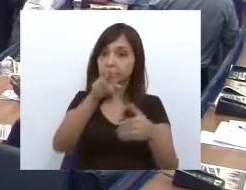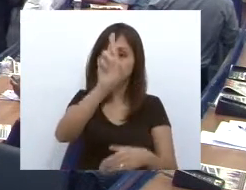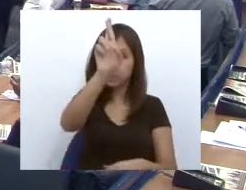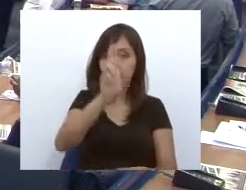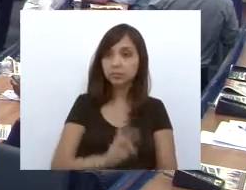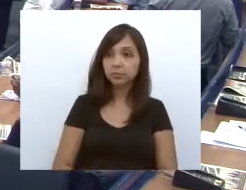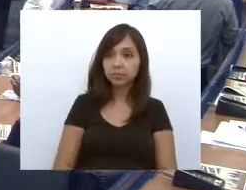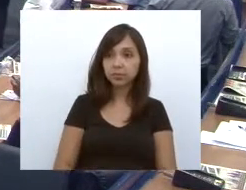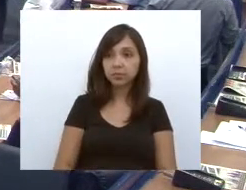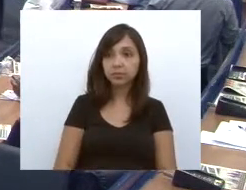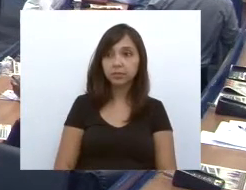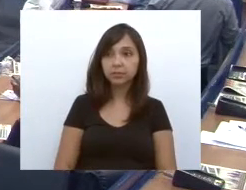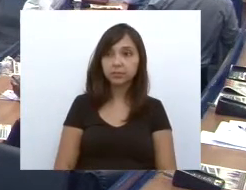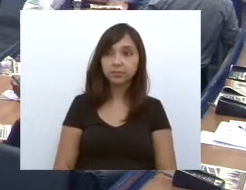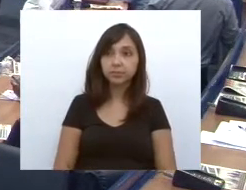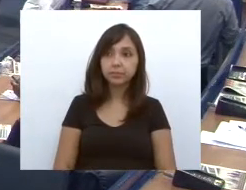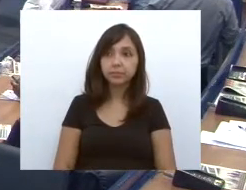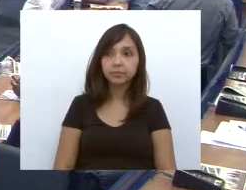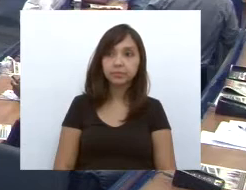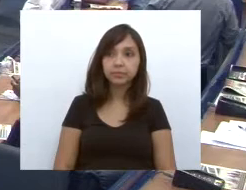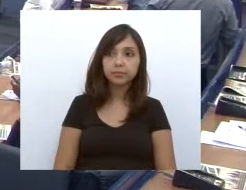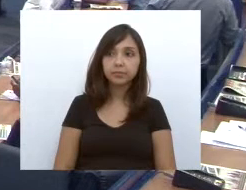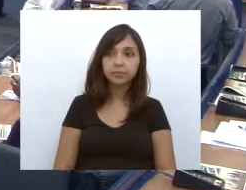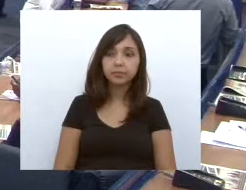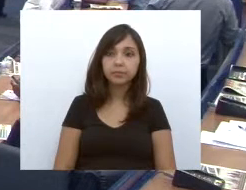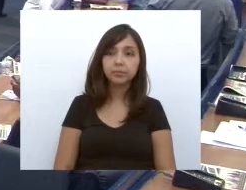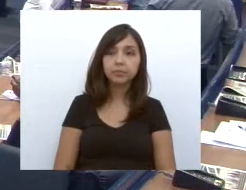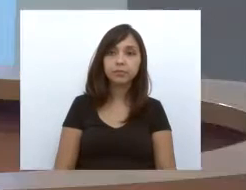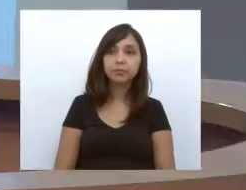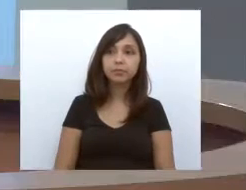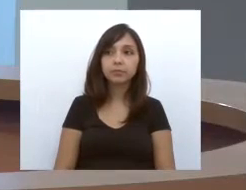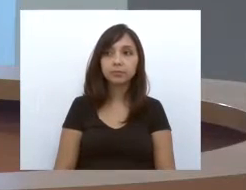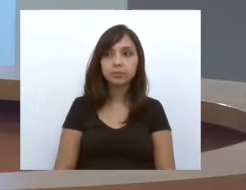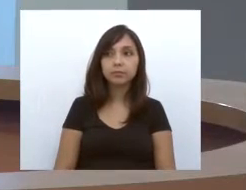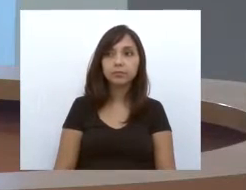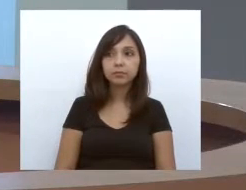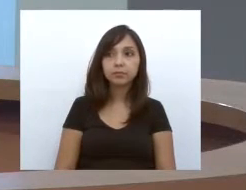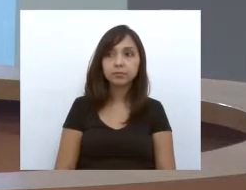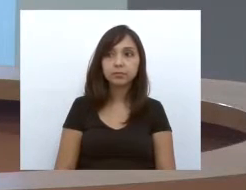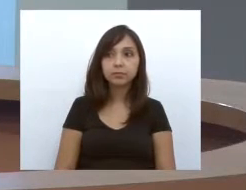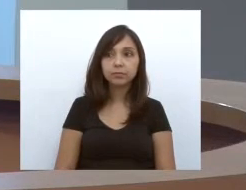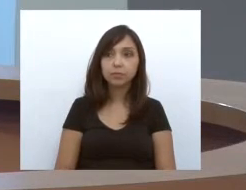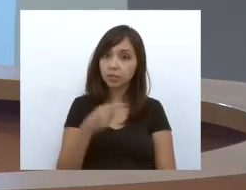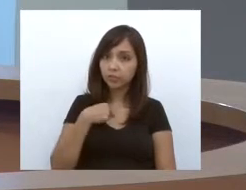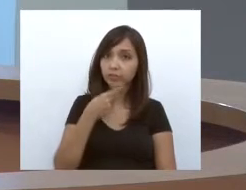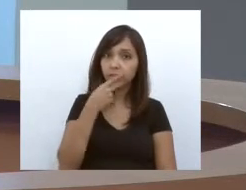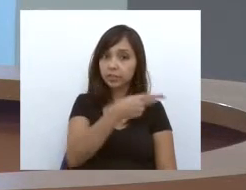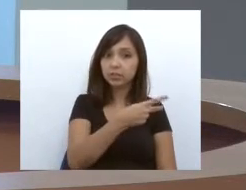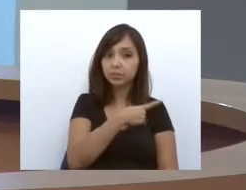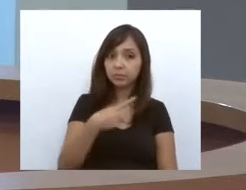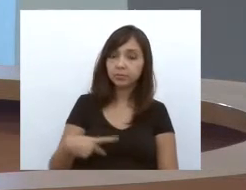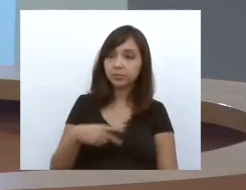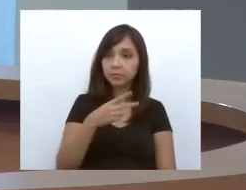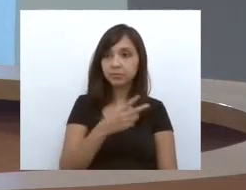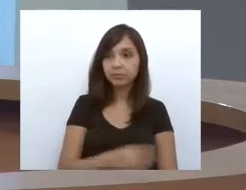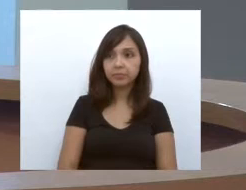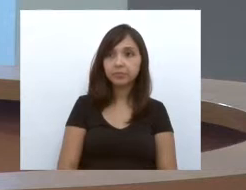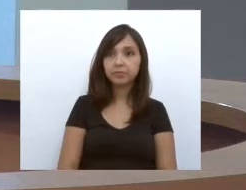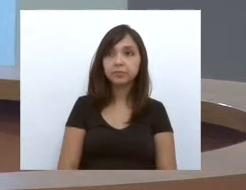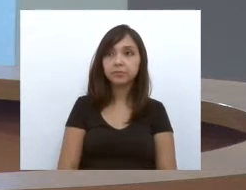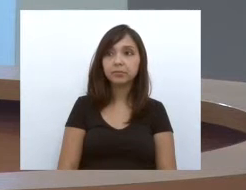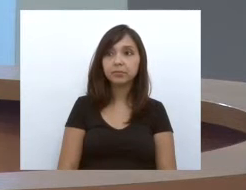responsável. Pode falar, vereador. Eu estou falando com o presidente, Marcelo Seminal, não estou falando com o senhor.